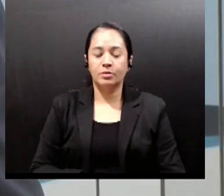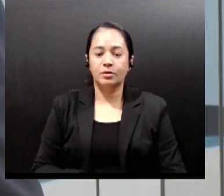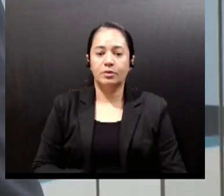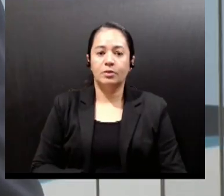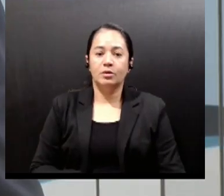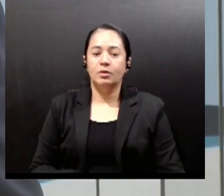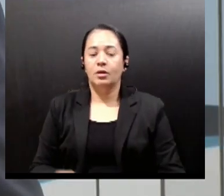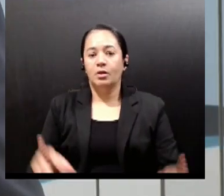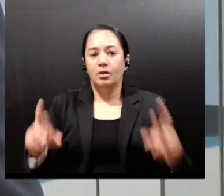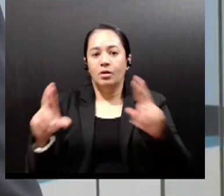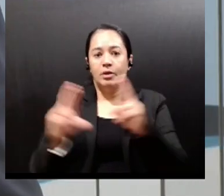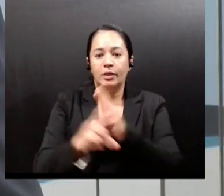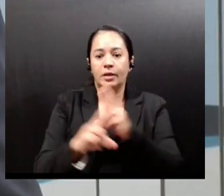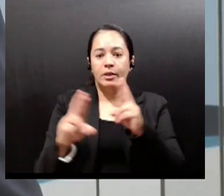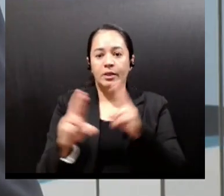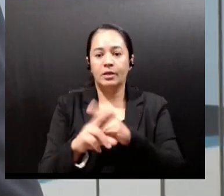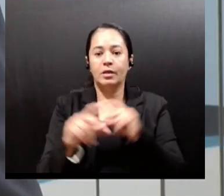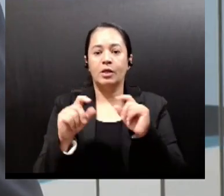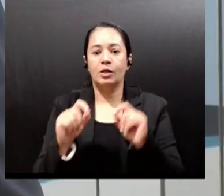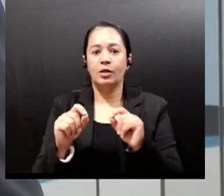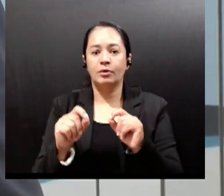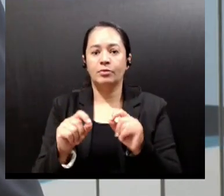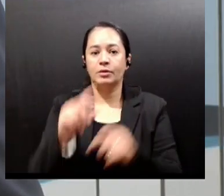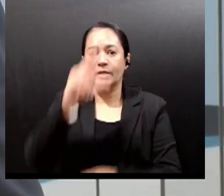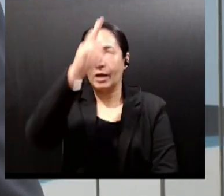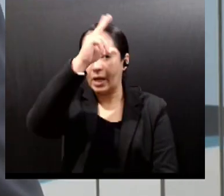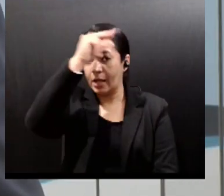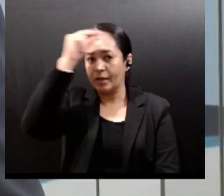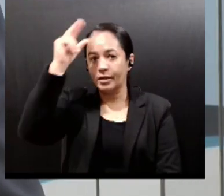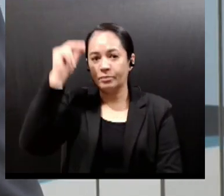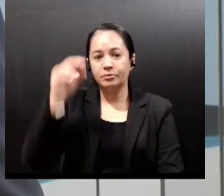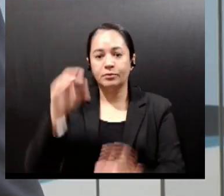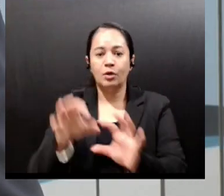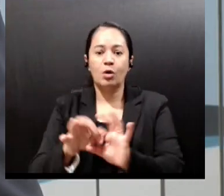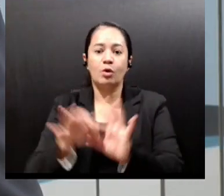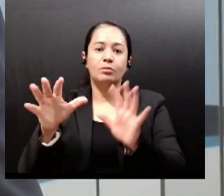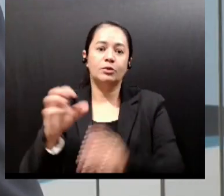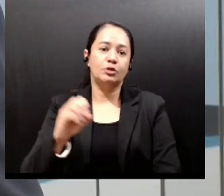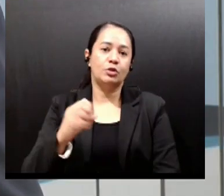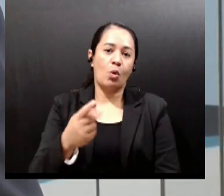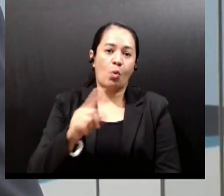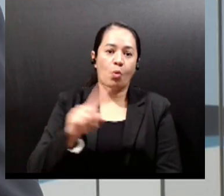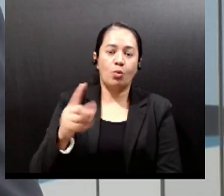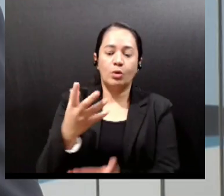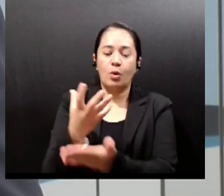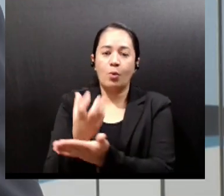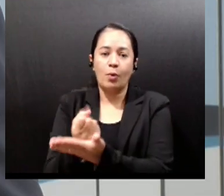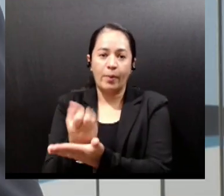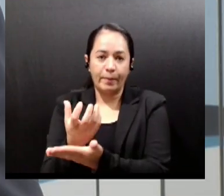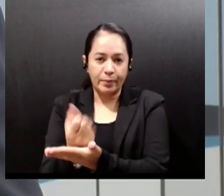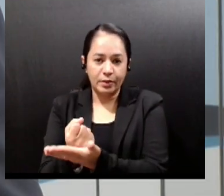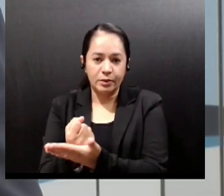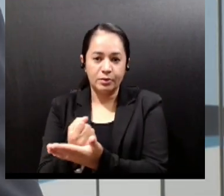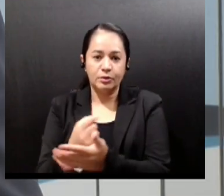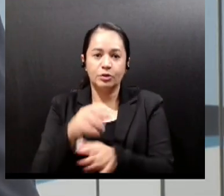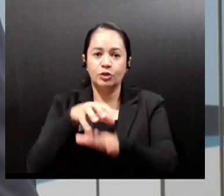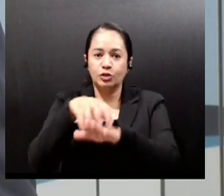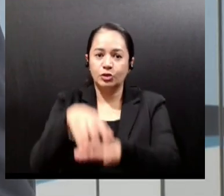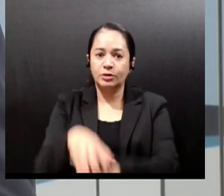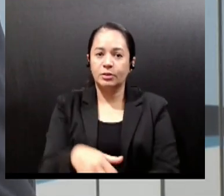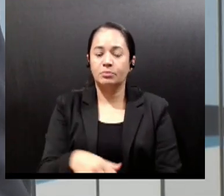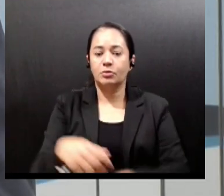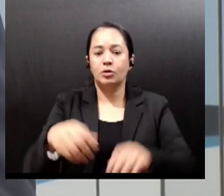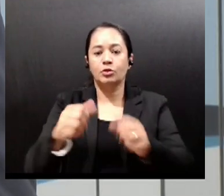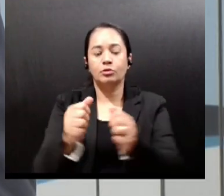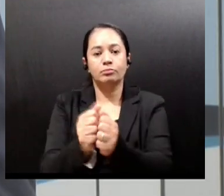relacionado à prefeitura permitir ou não o aplicativo de transporte por motocicleta, porque